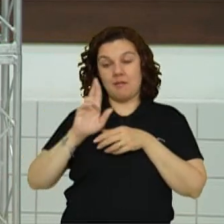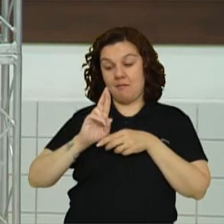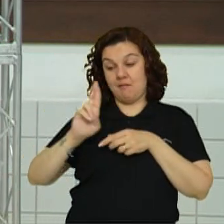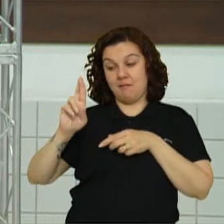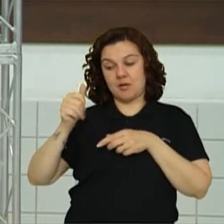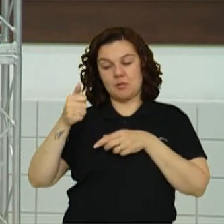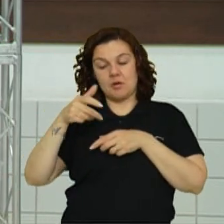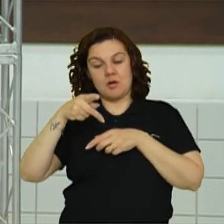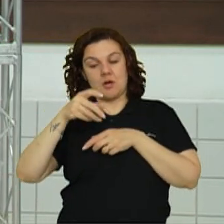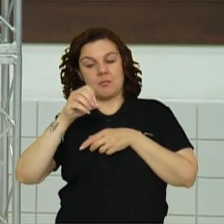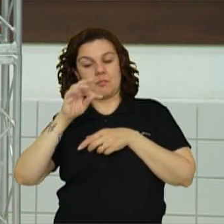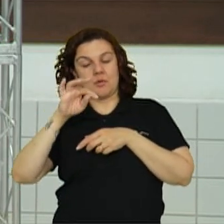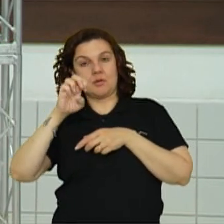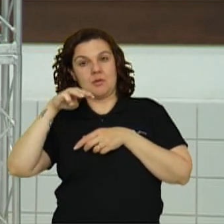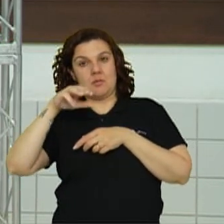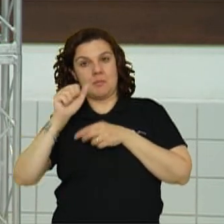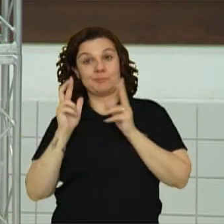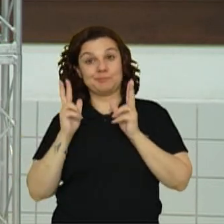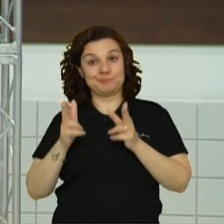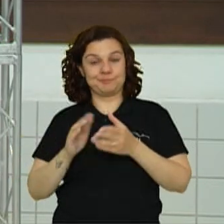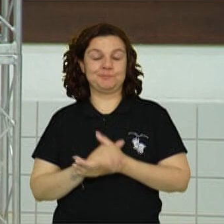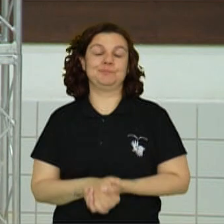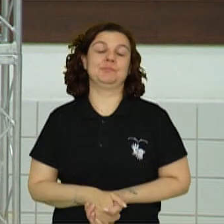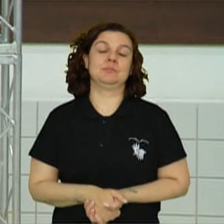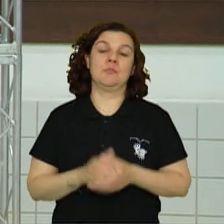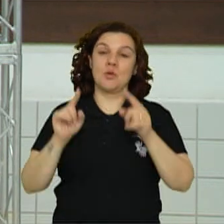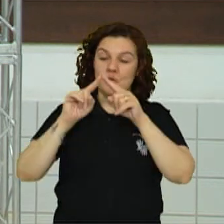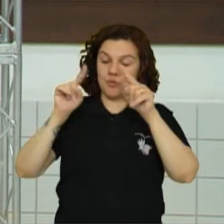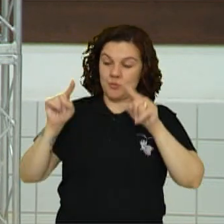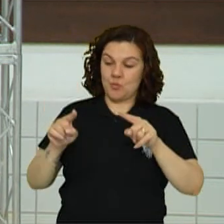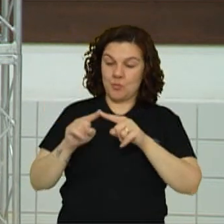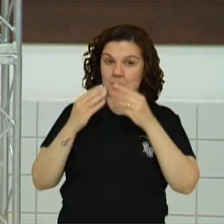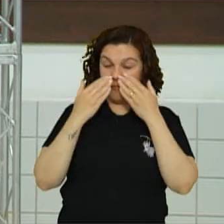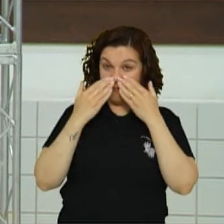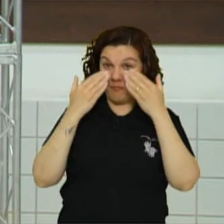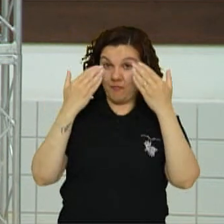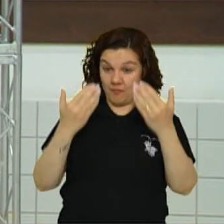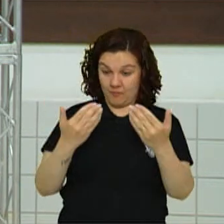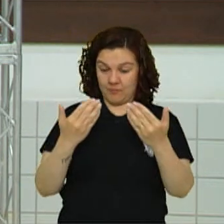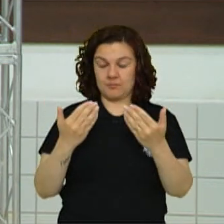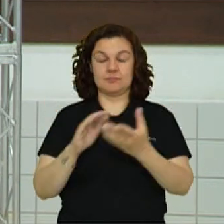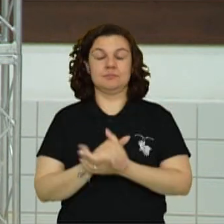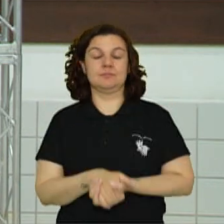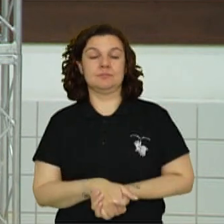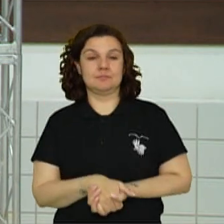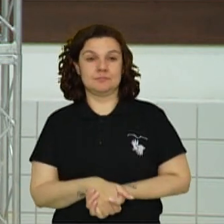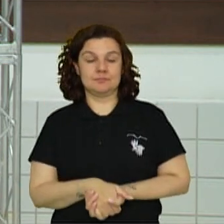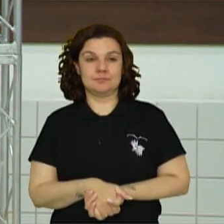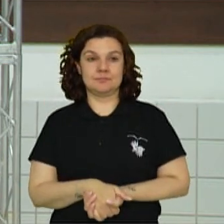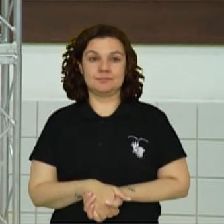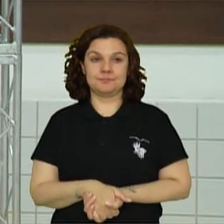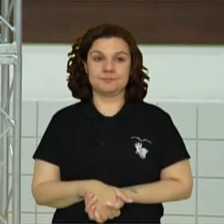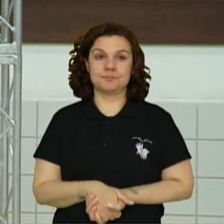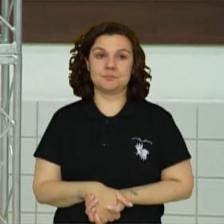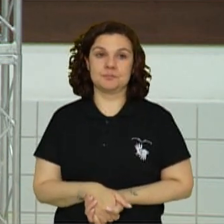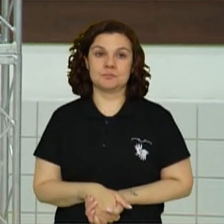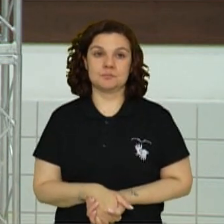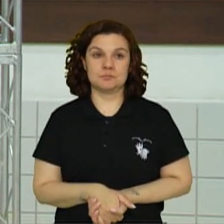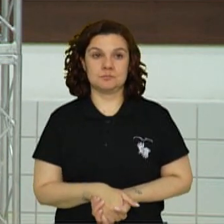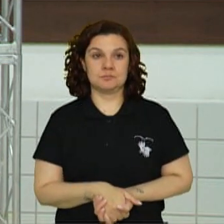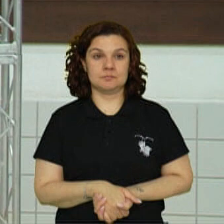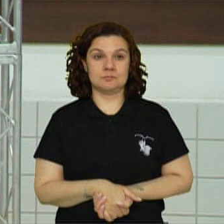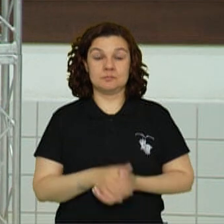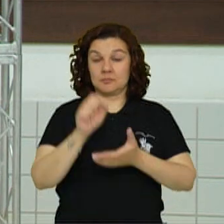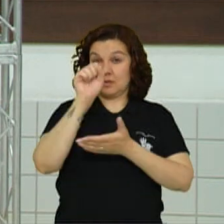raio é igual ao apótema do quadrado quando ele está por fora da circunferência. Para